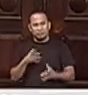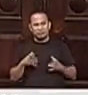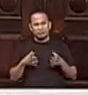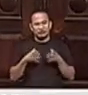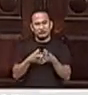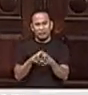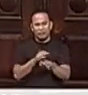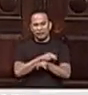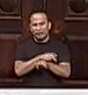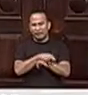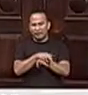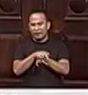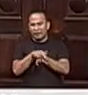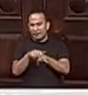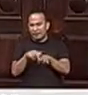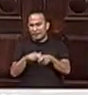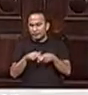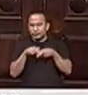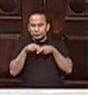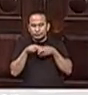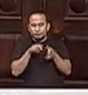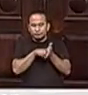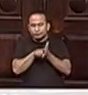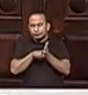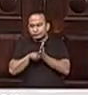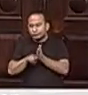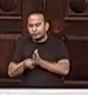mais diversos para a investigação.